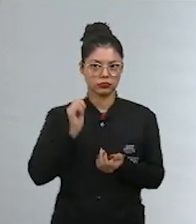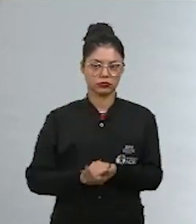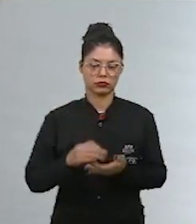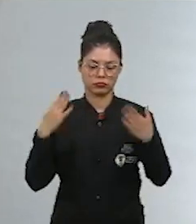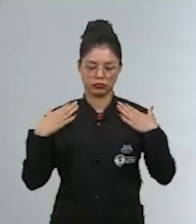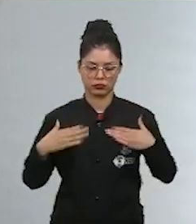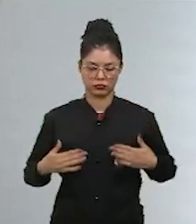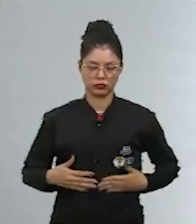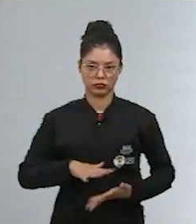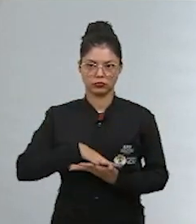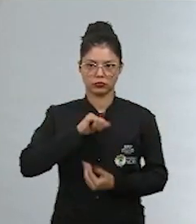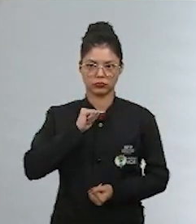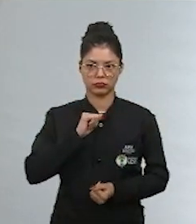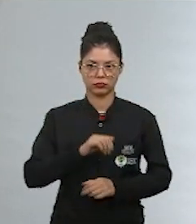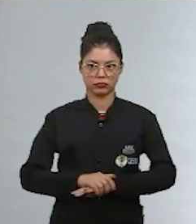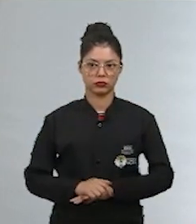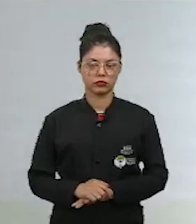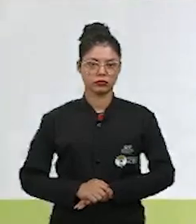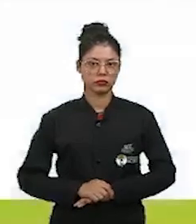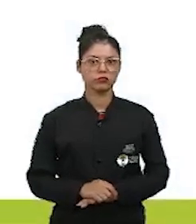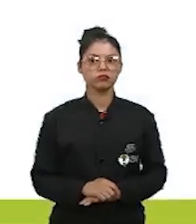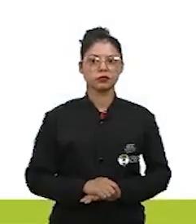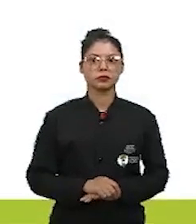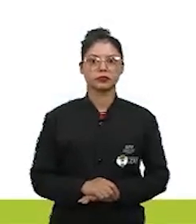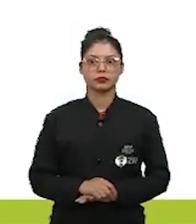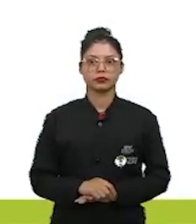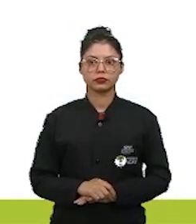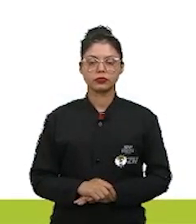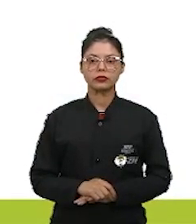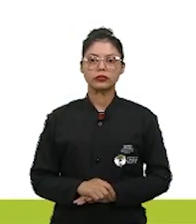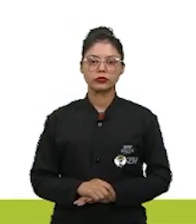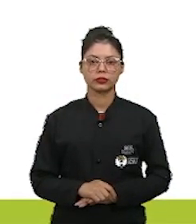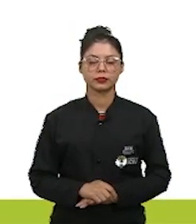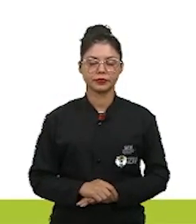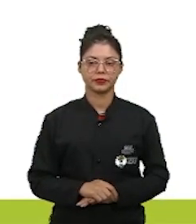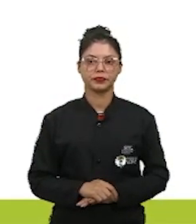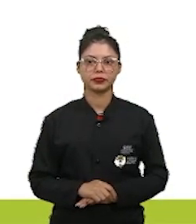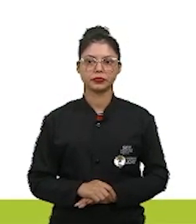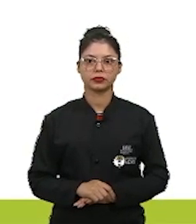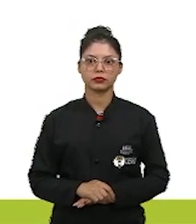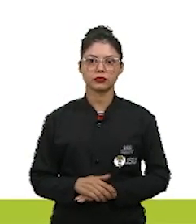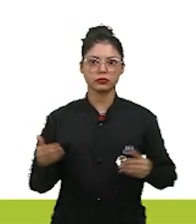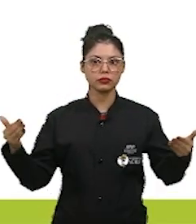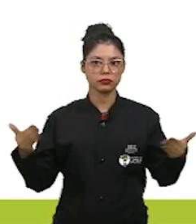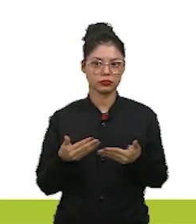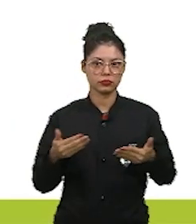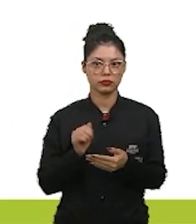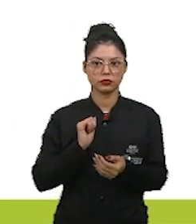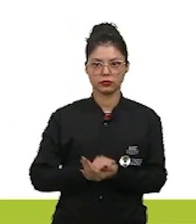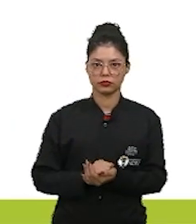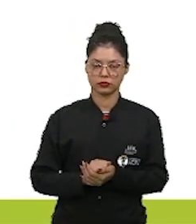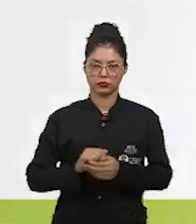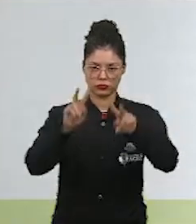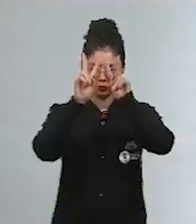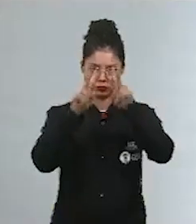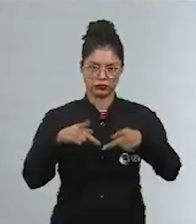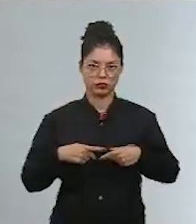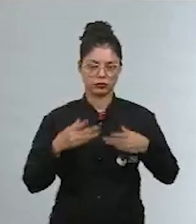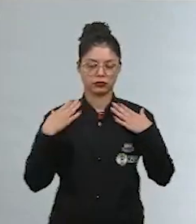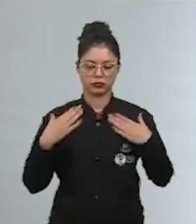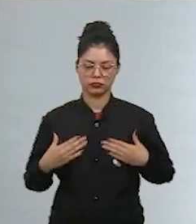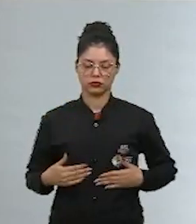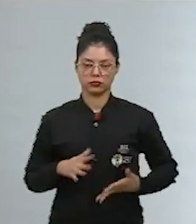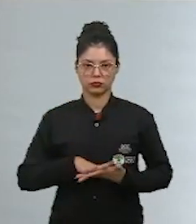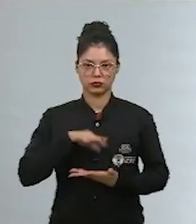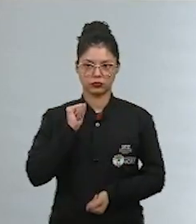corpo e alma. Está aqui, ó. O homem é um ser racional composto de corpo e alma. Agora, esse ser composto de corpo